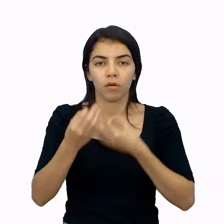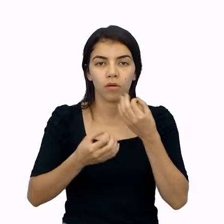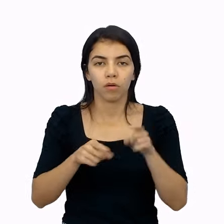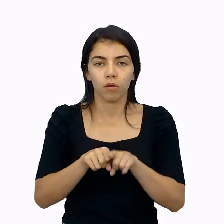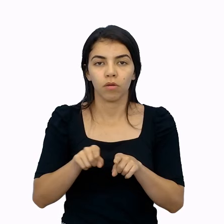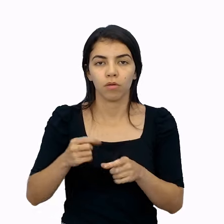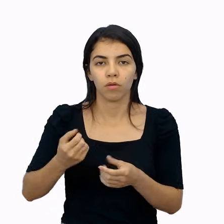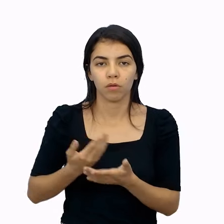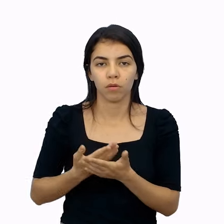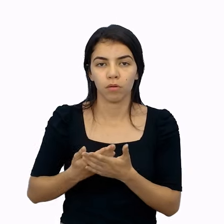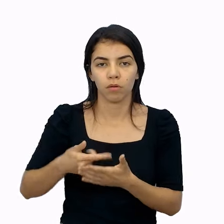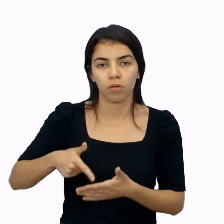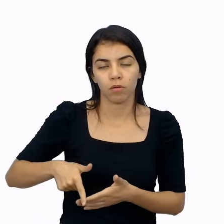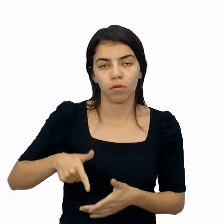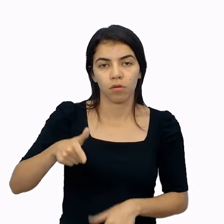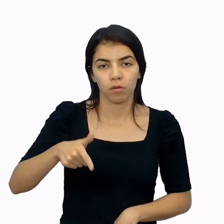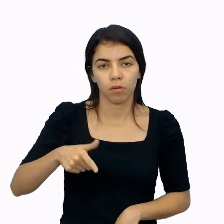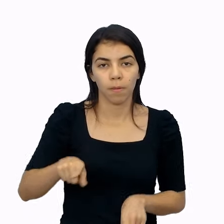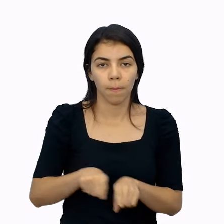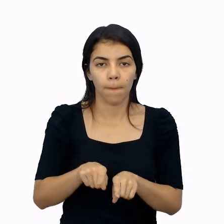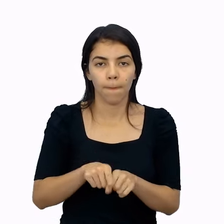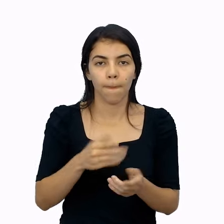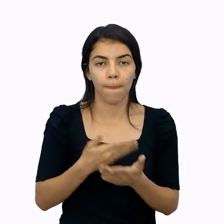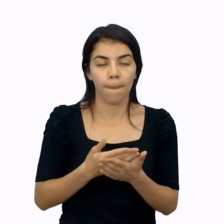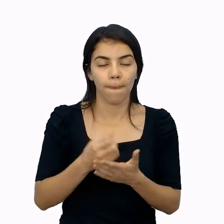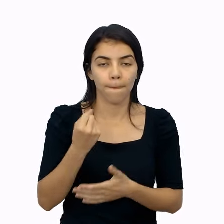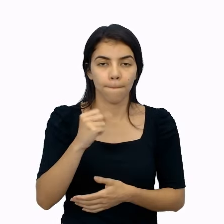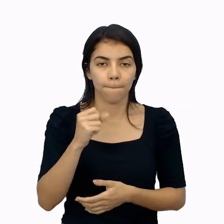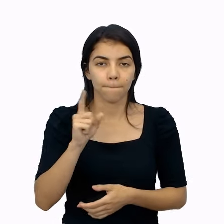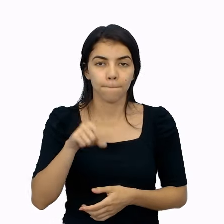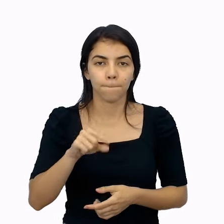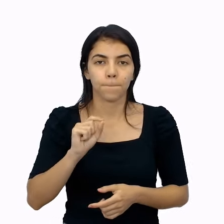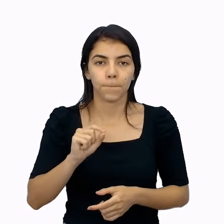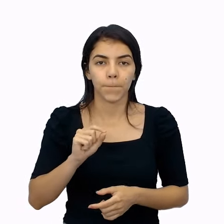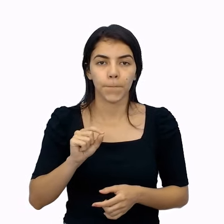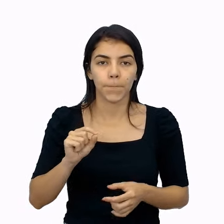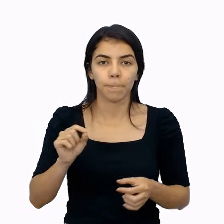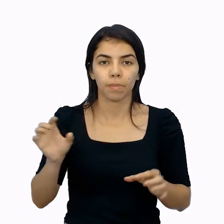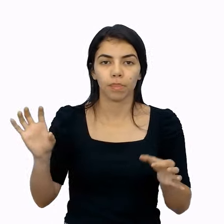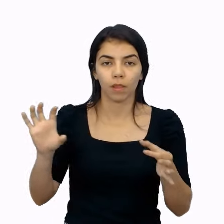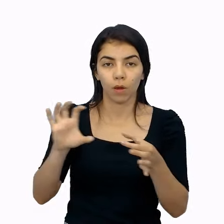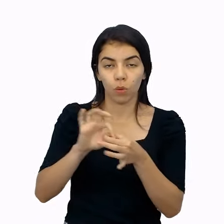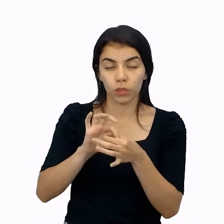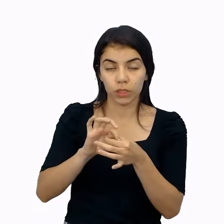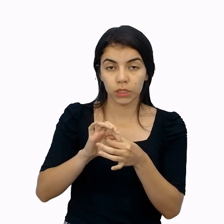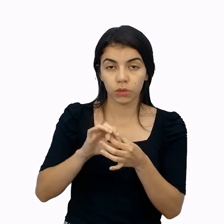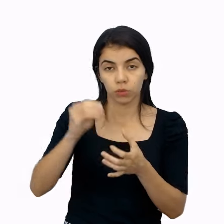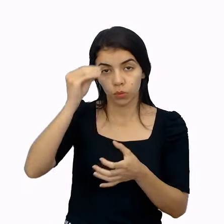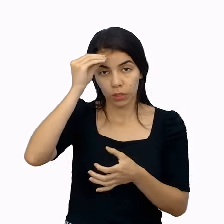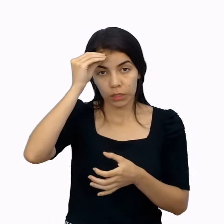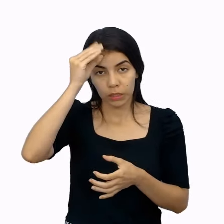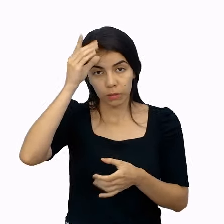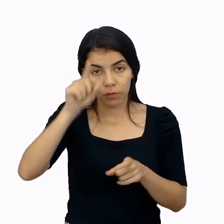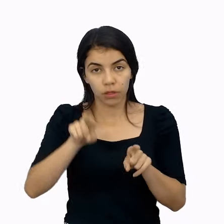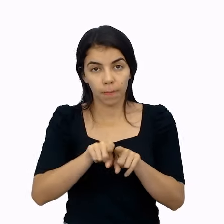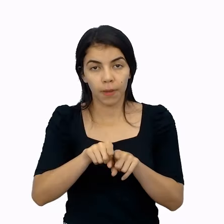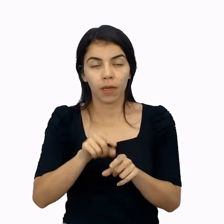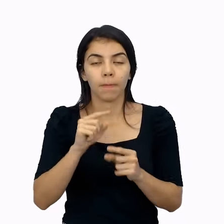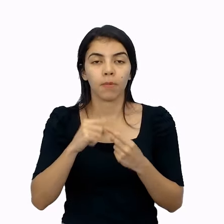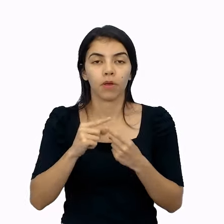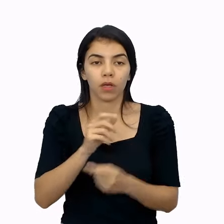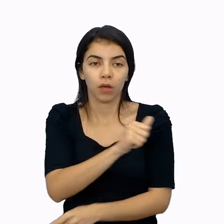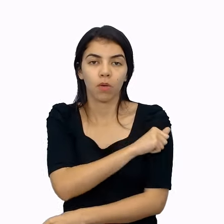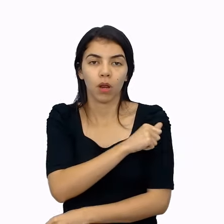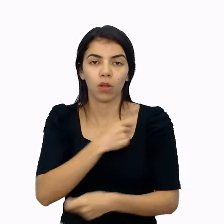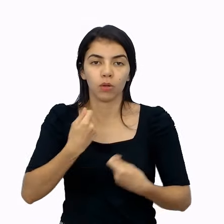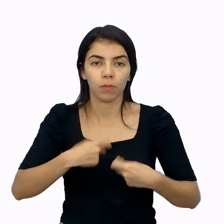chama-se Hora de Produzir, e na aula 8, Consolidando os Conhecimentos, pois os estudantes devem compreender de que maneira o